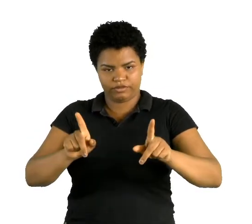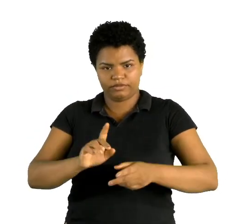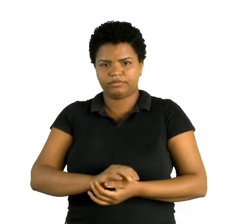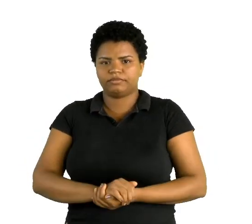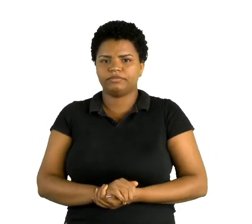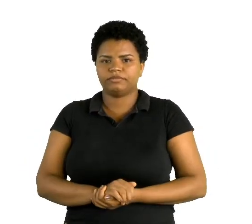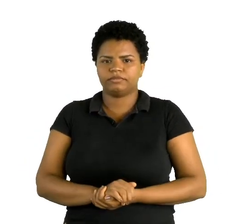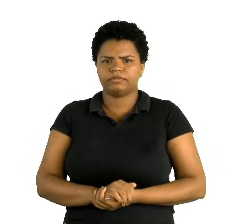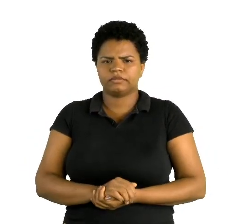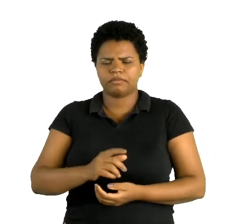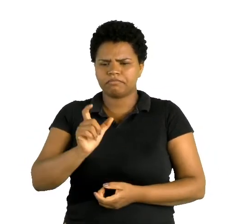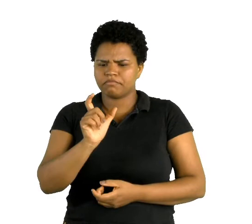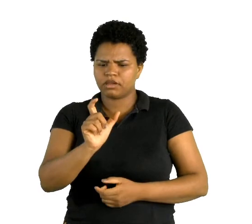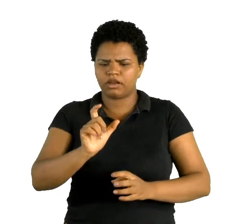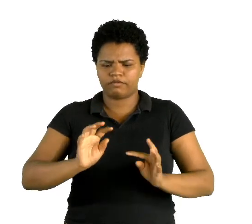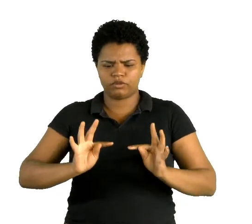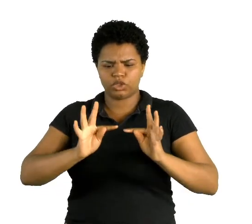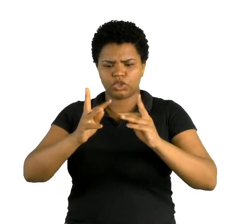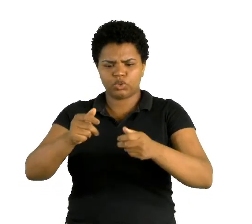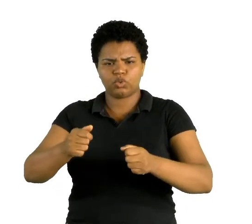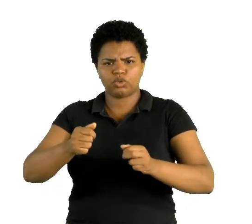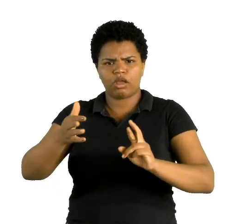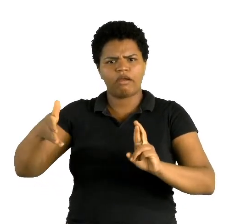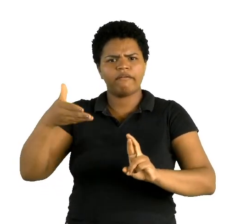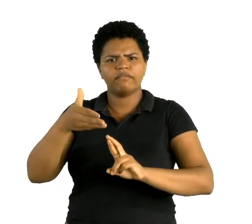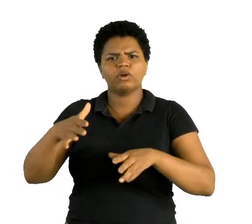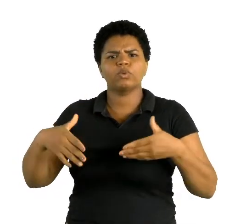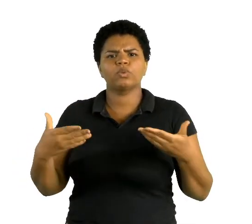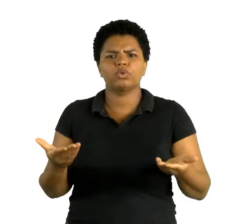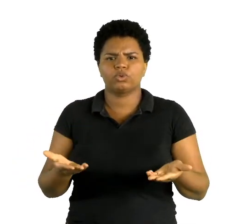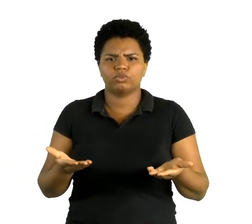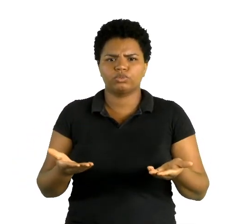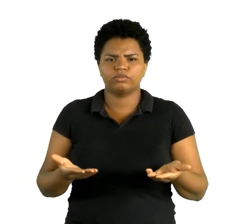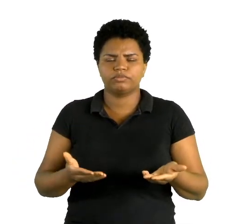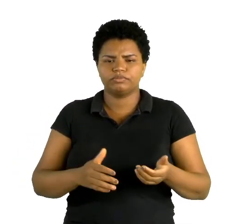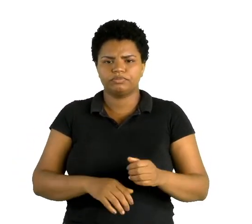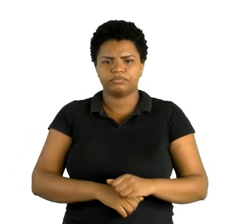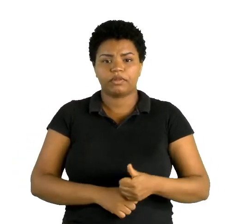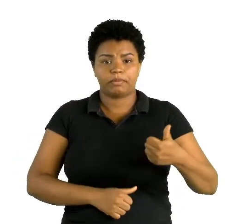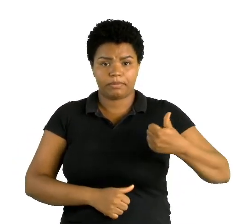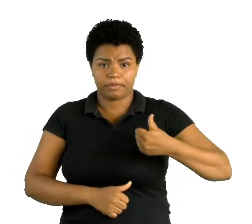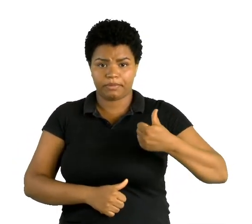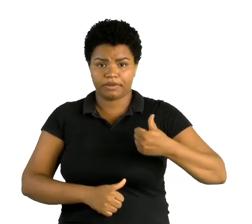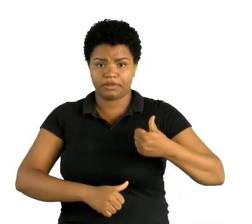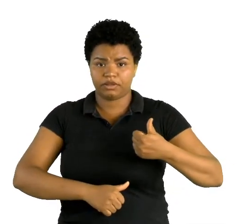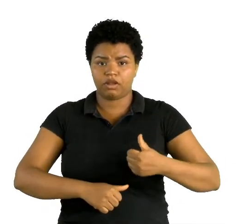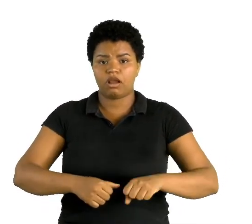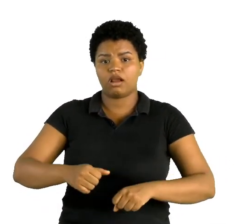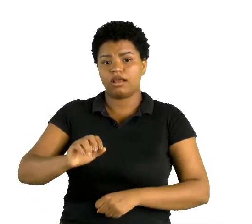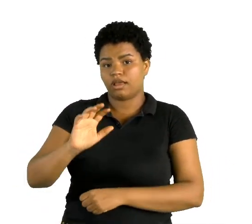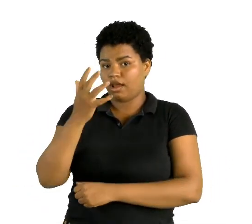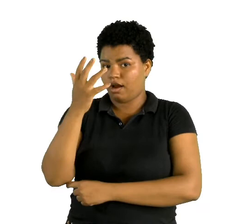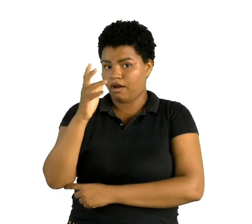palavra todos está se referindo a quem? Primeira opção, aos ipês roxos.